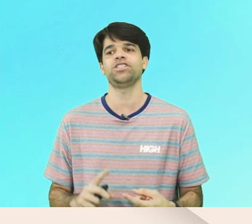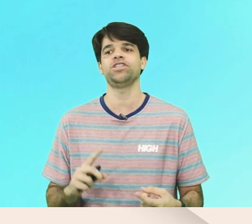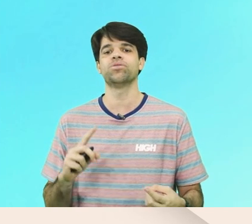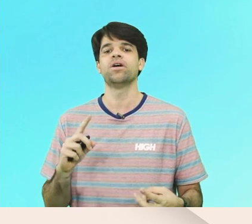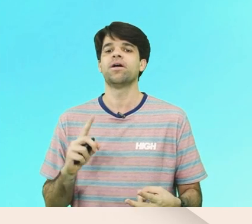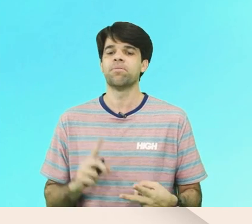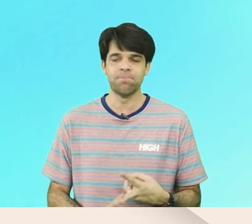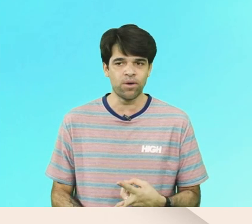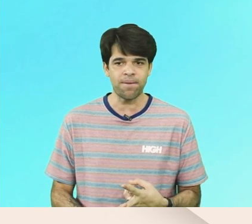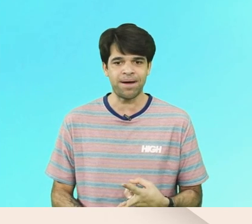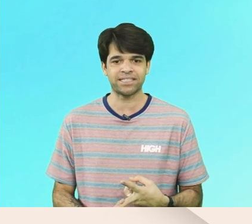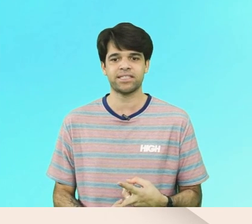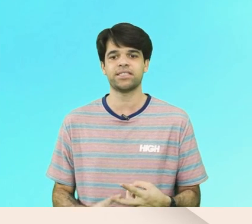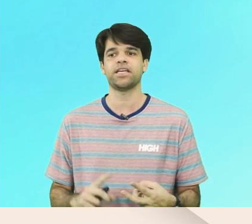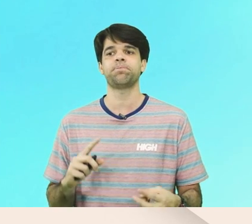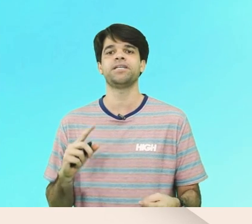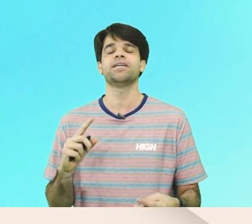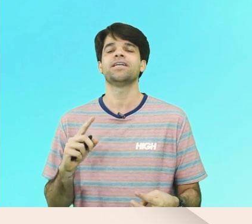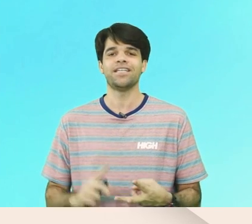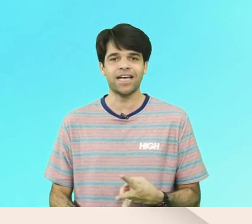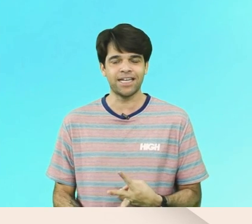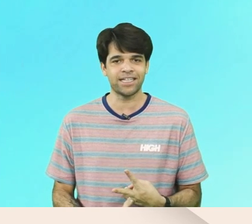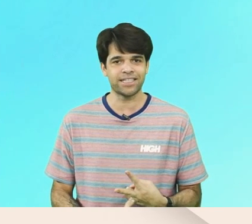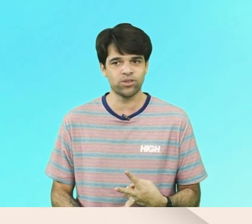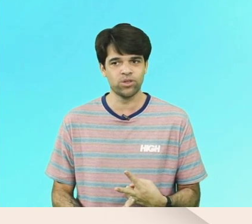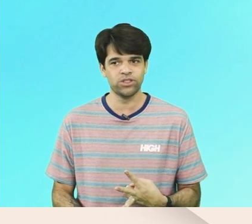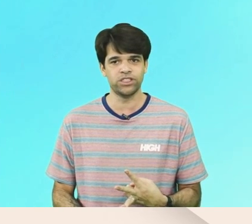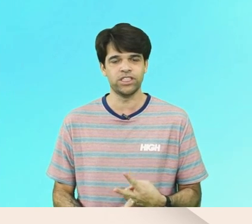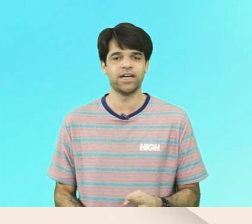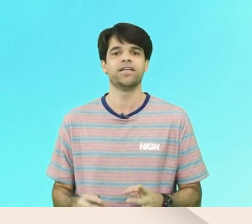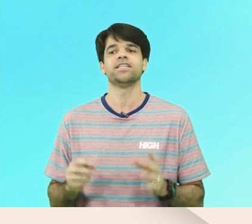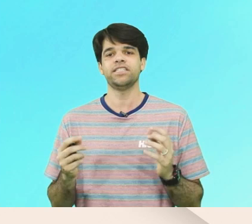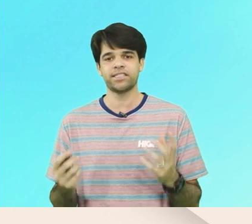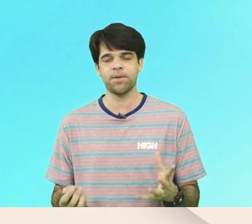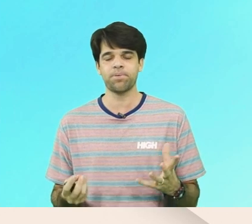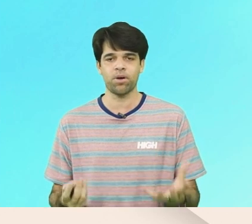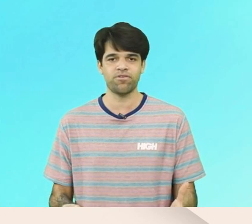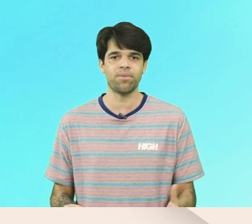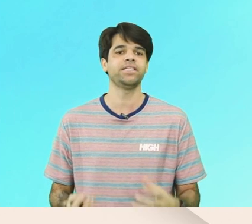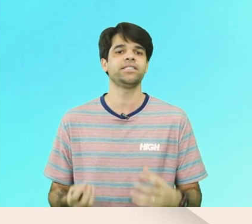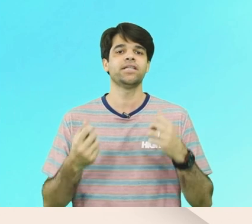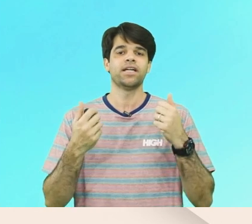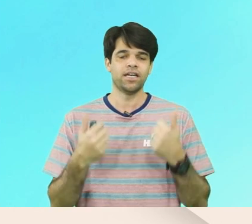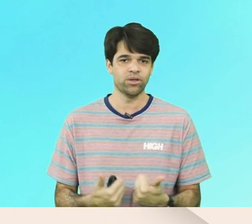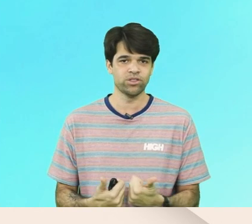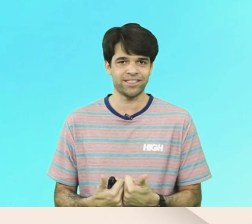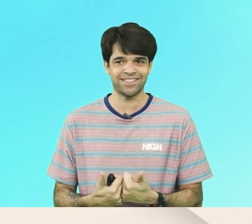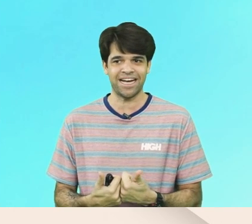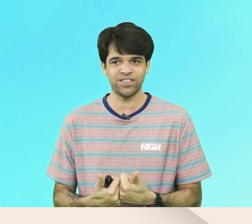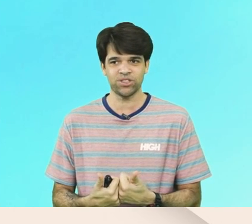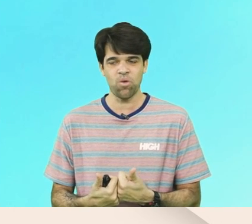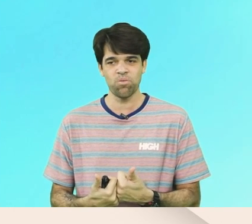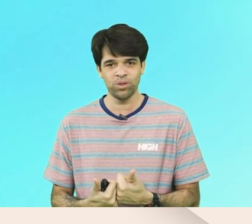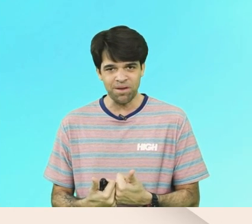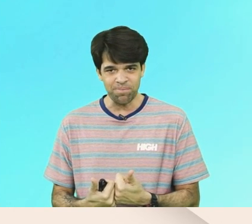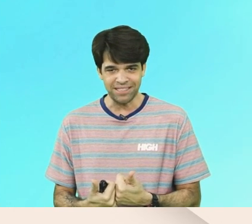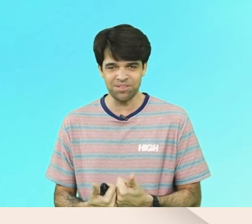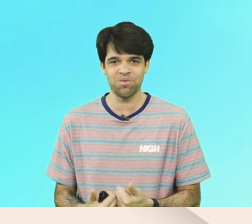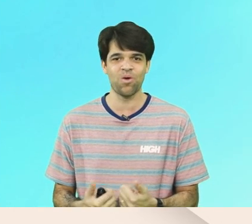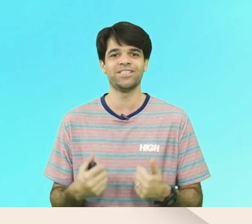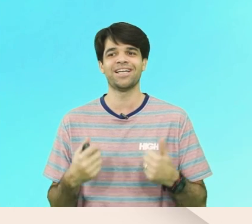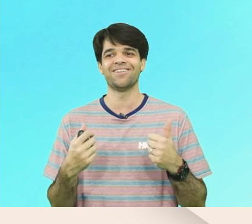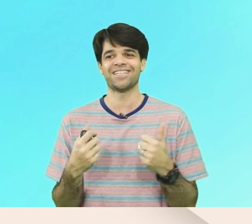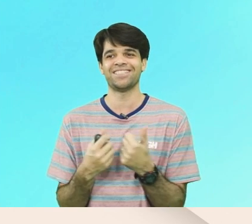melhor que sozinho, mão na massa sempre e além da tecnologia. E sempre, obviamente, ler os editais com